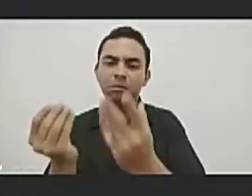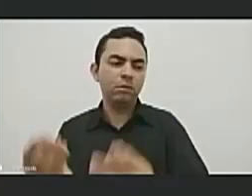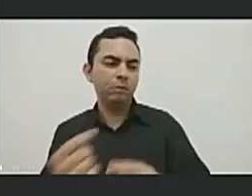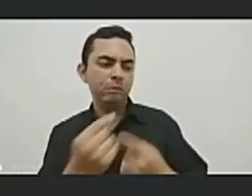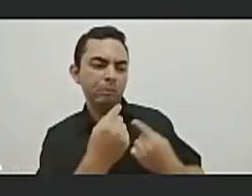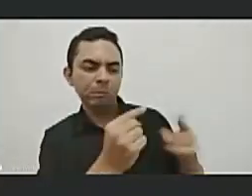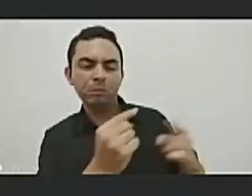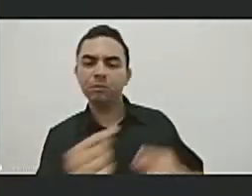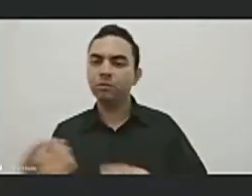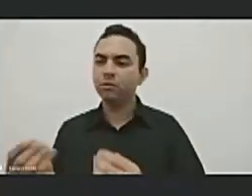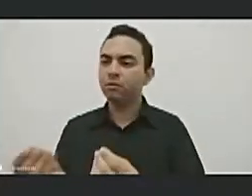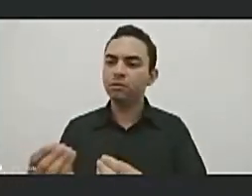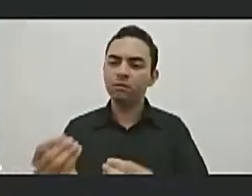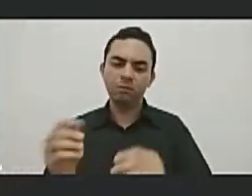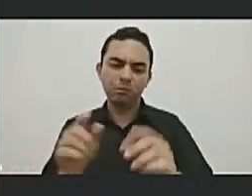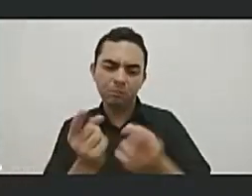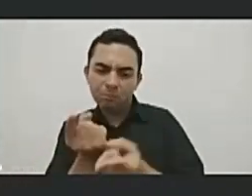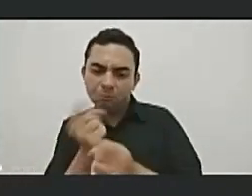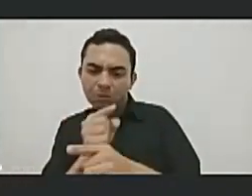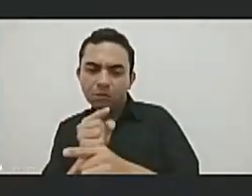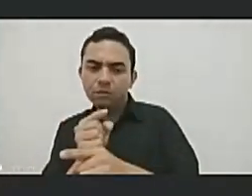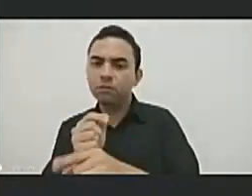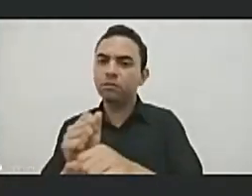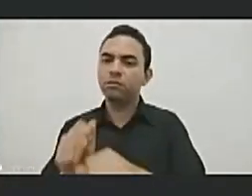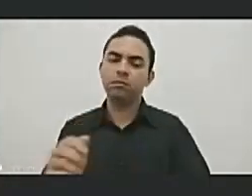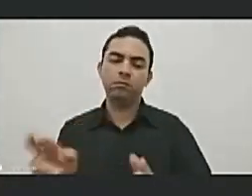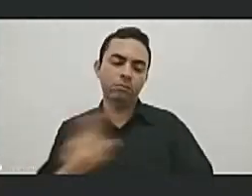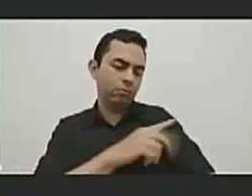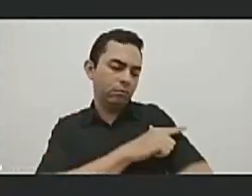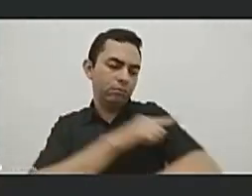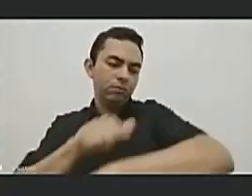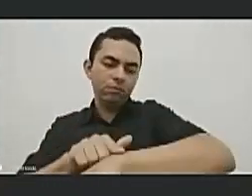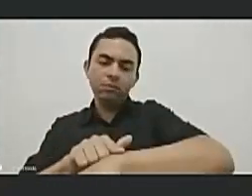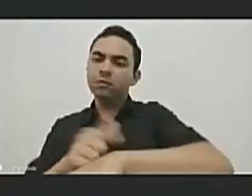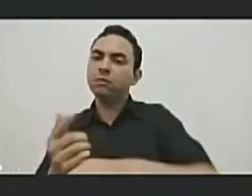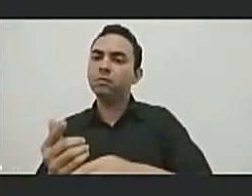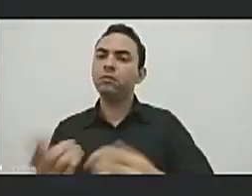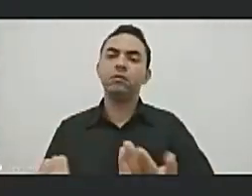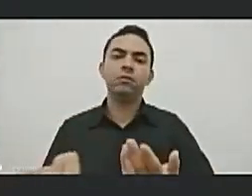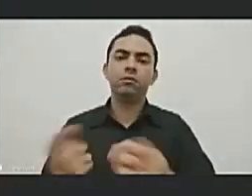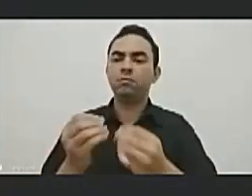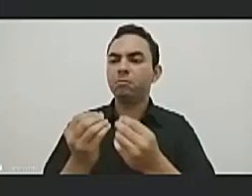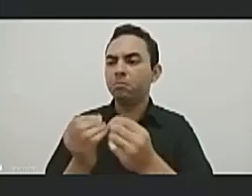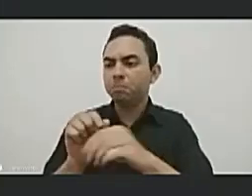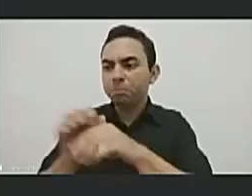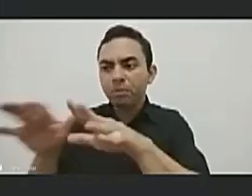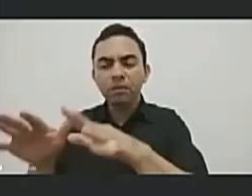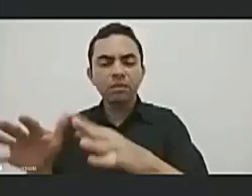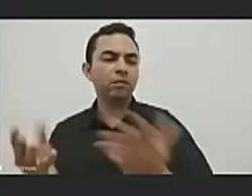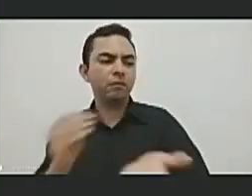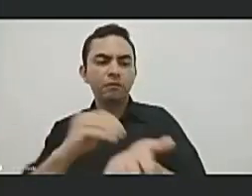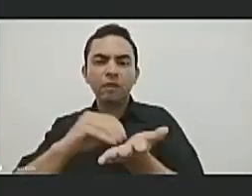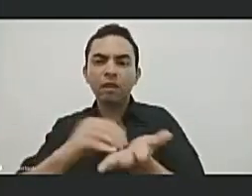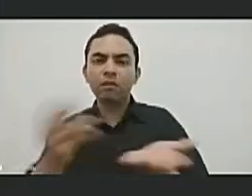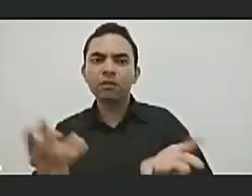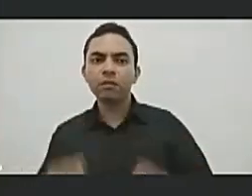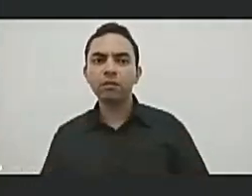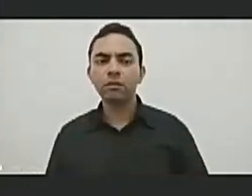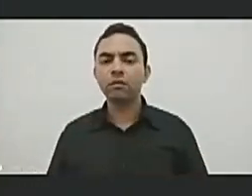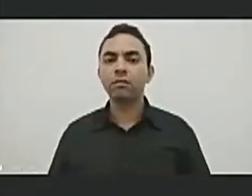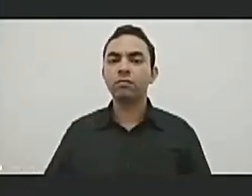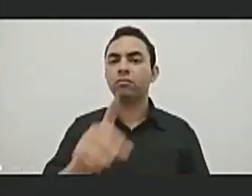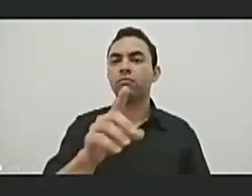se destine ains comerciais dado exposto no último dia 4 de novembro o Lions Clube